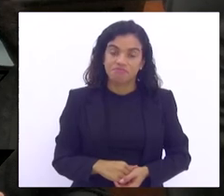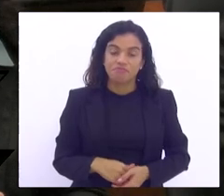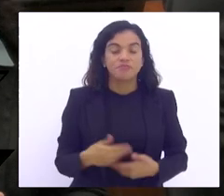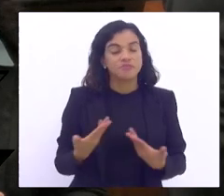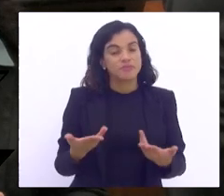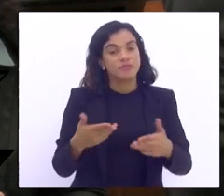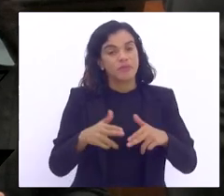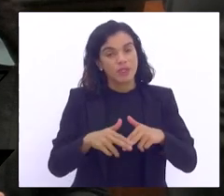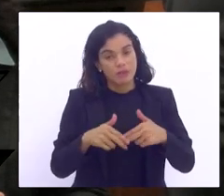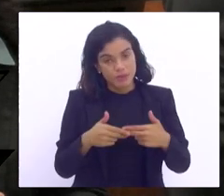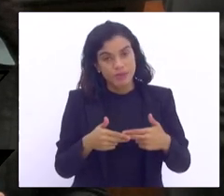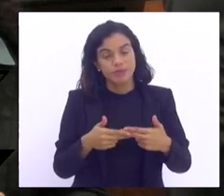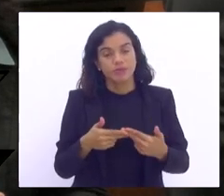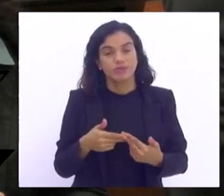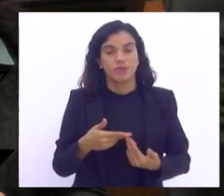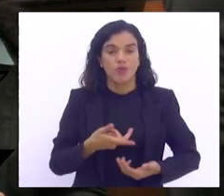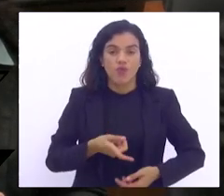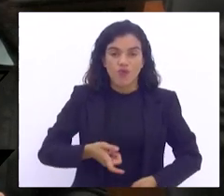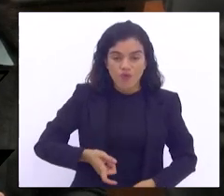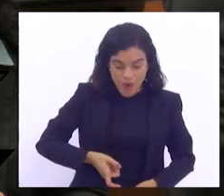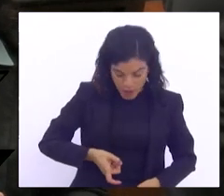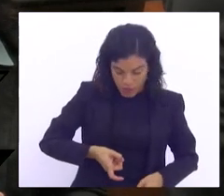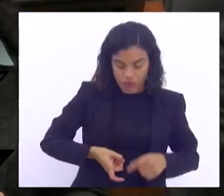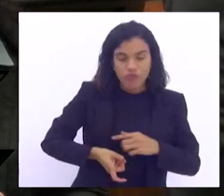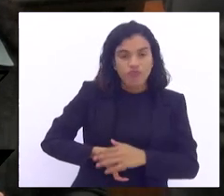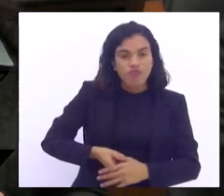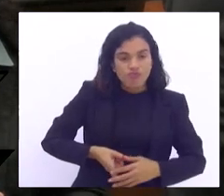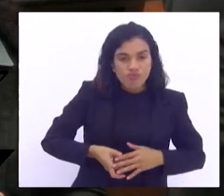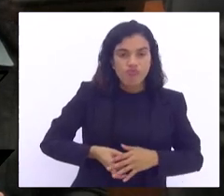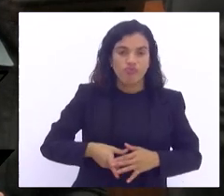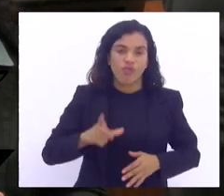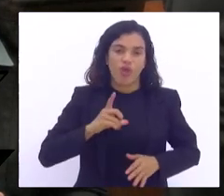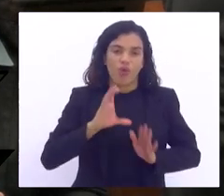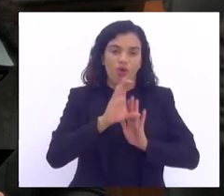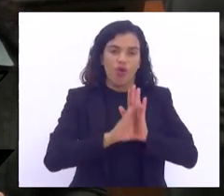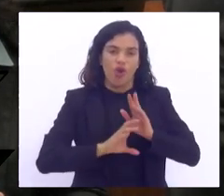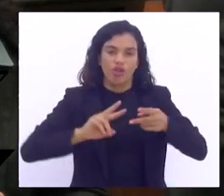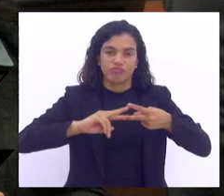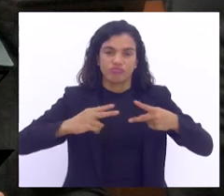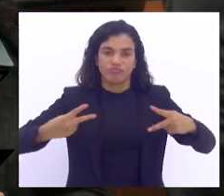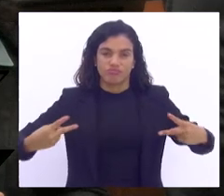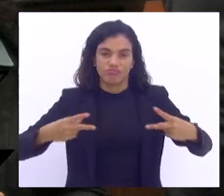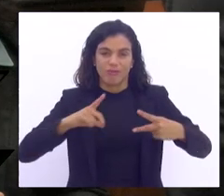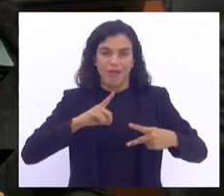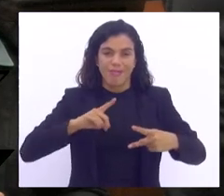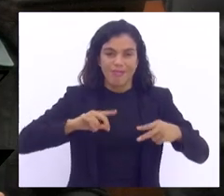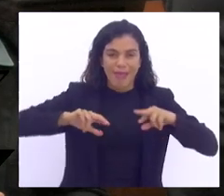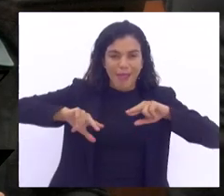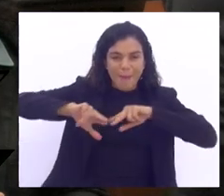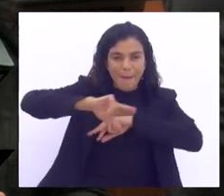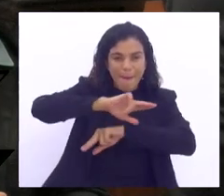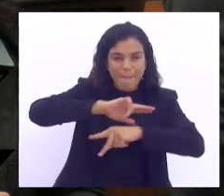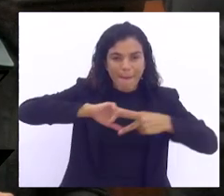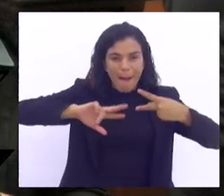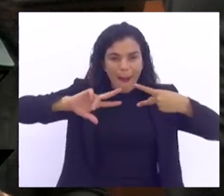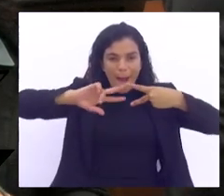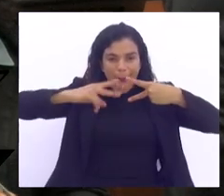Portanto, o feto tem código genético próprio, conjunto de cromossomos e